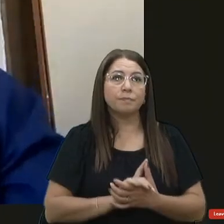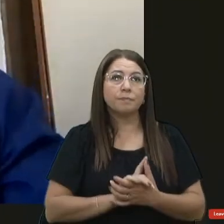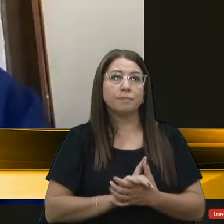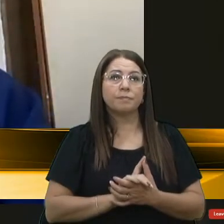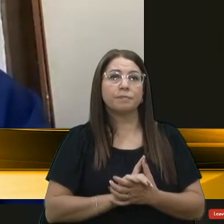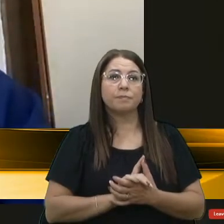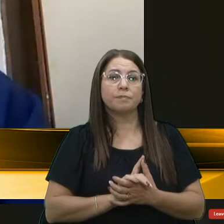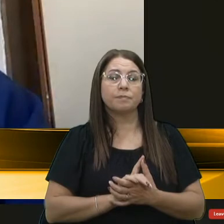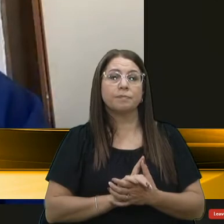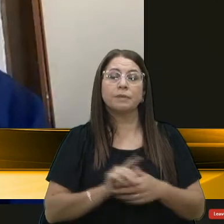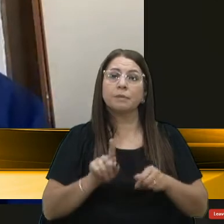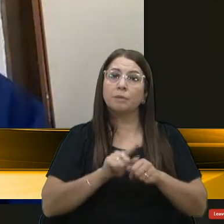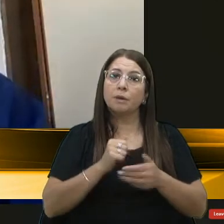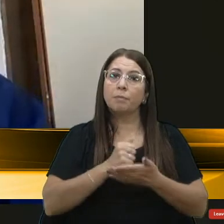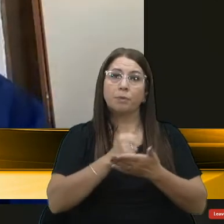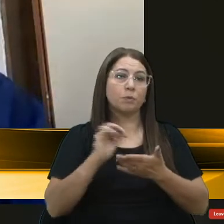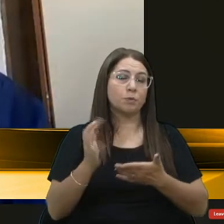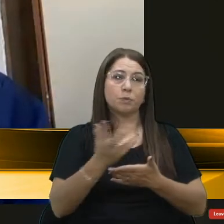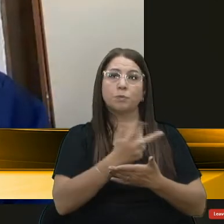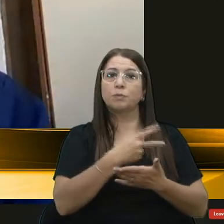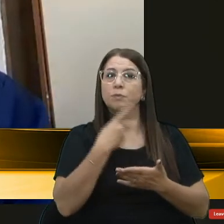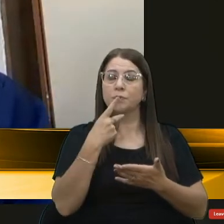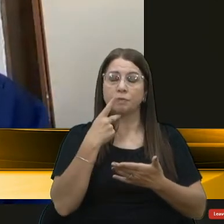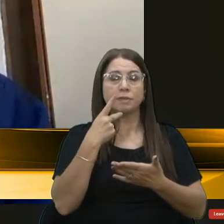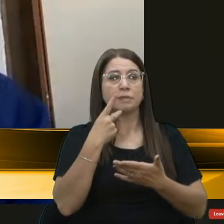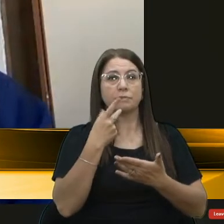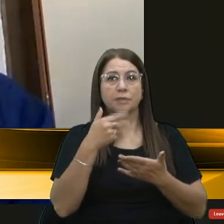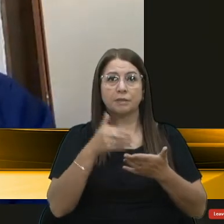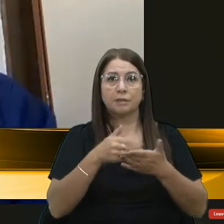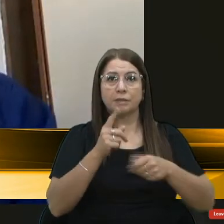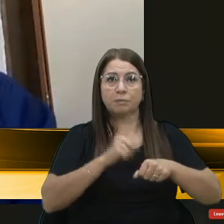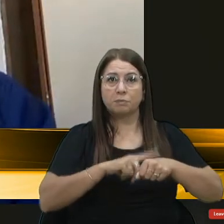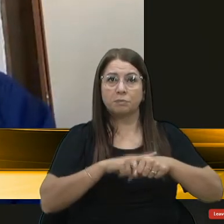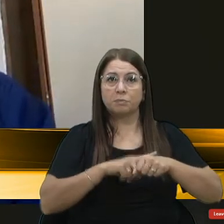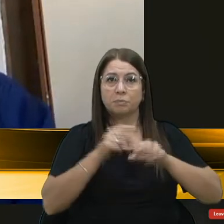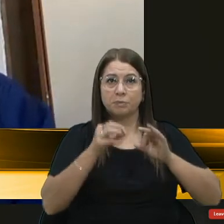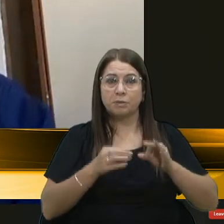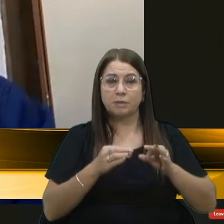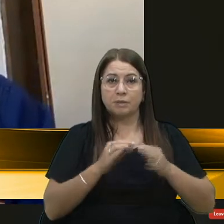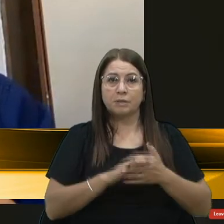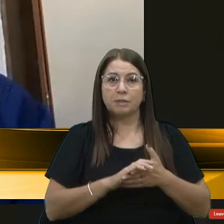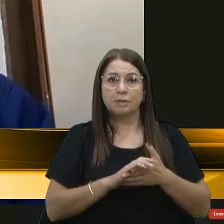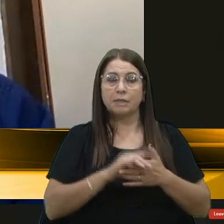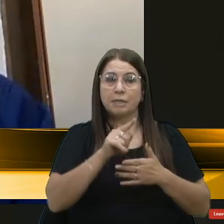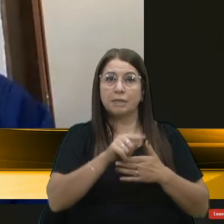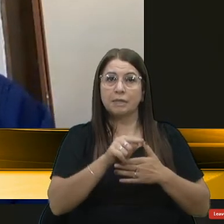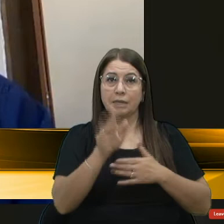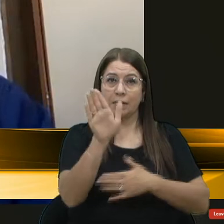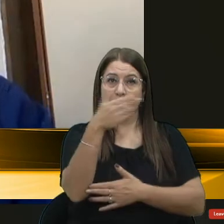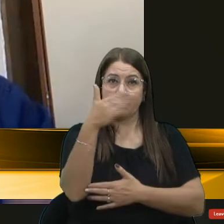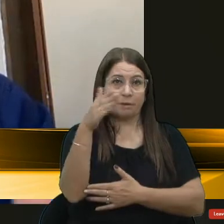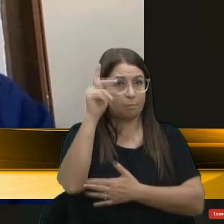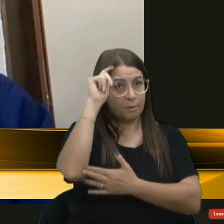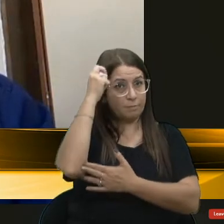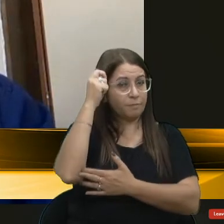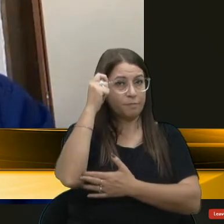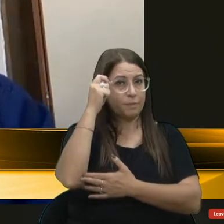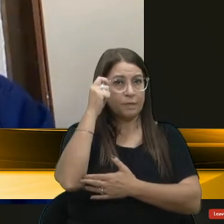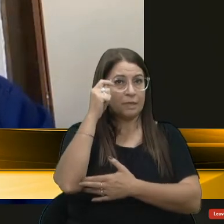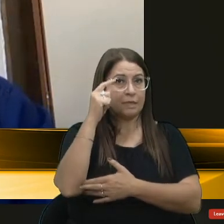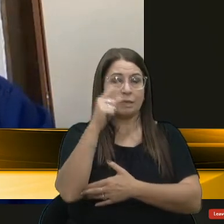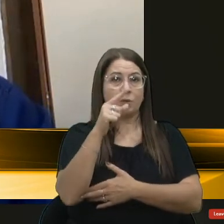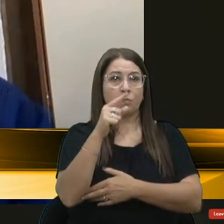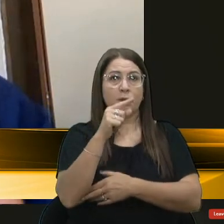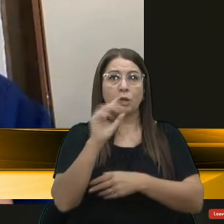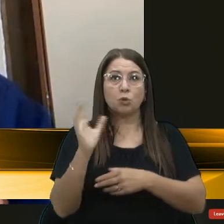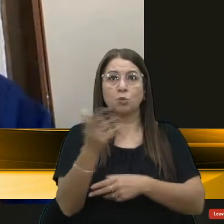me solidarizo a todas as palavras do senhor até o momento, tá? Tenho certeza absoluta que essa bandeira preta, e não é lockdown, como estávamos falando,